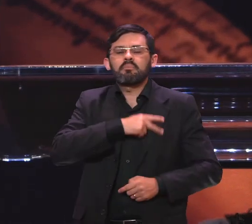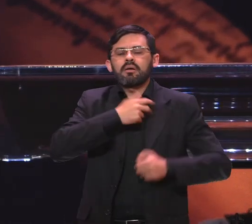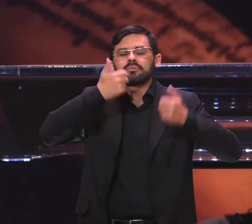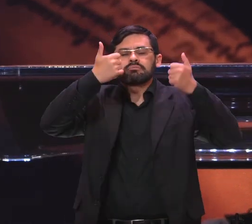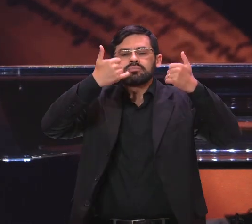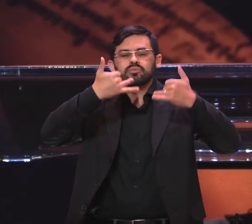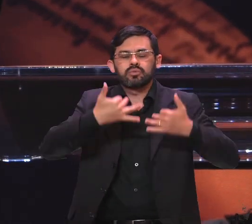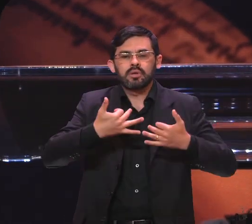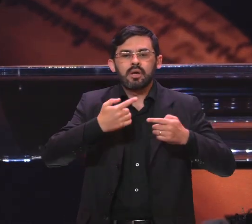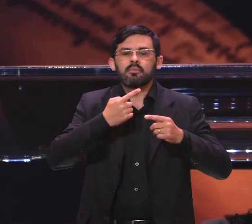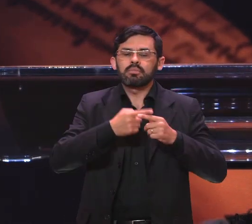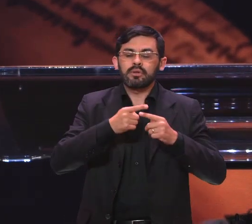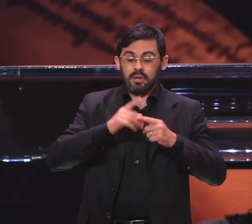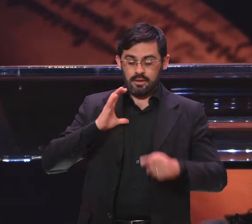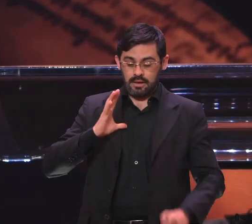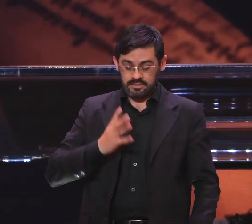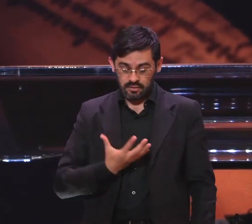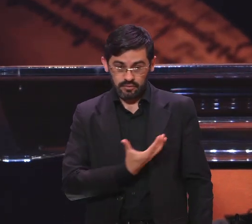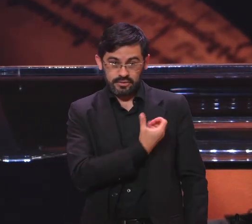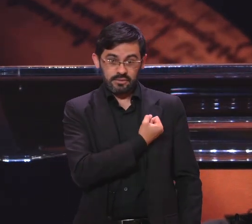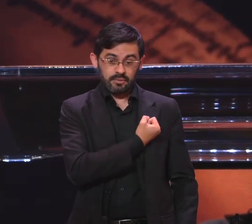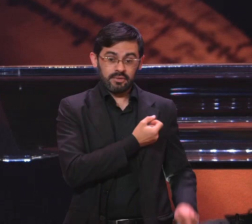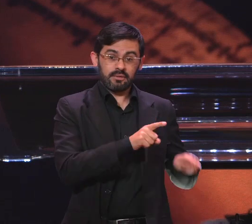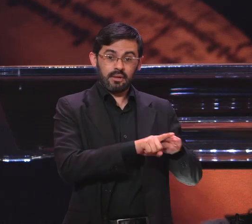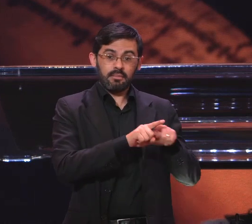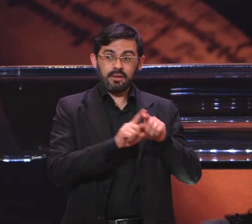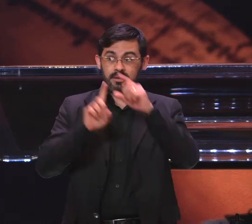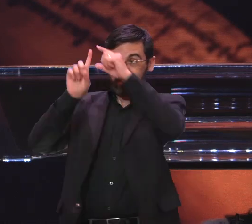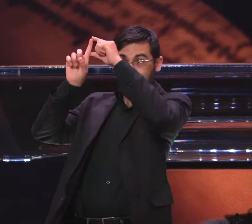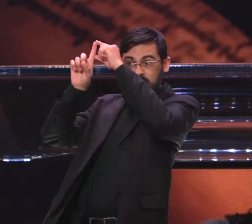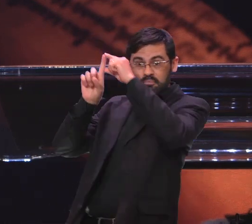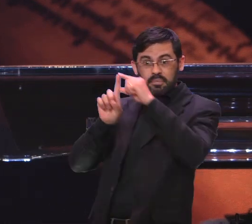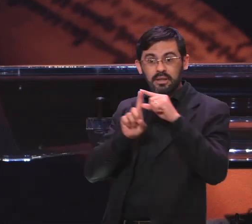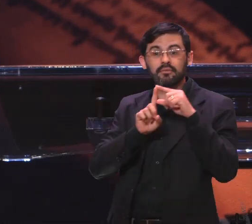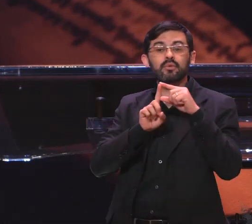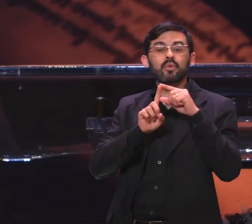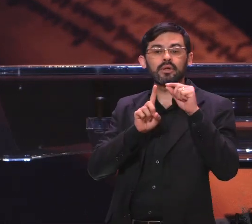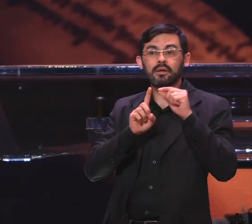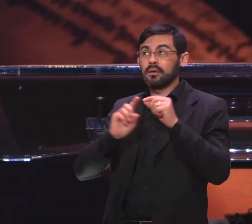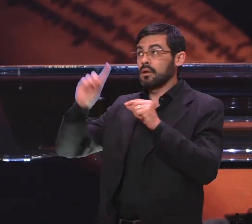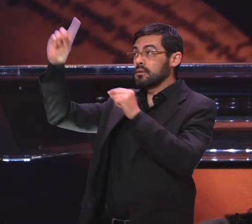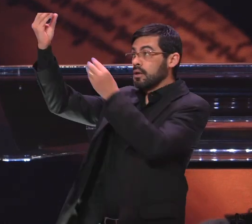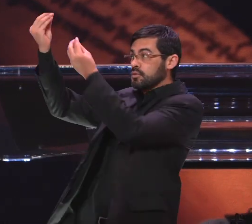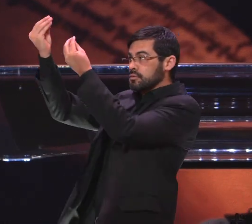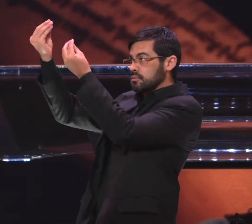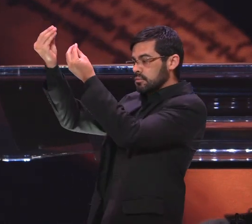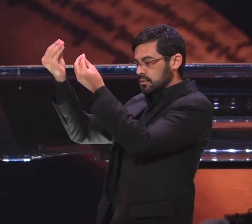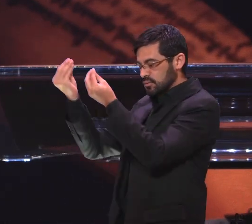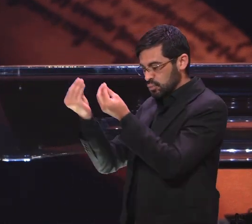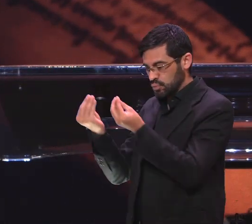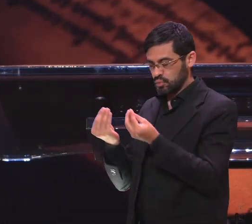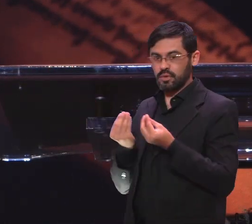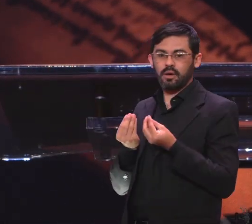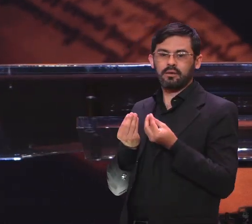tanto a salvação quanto a palavra, ela é recebida de Deus. Como é que os soldados